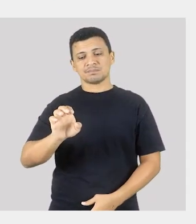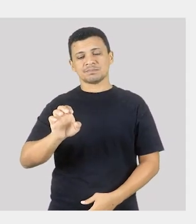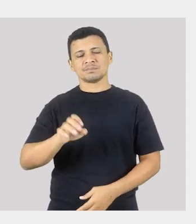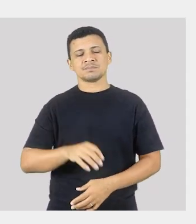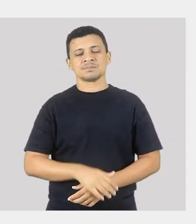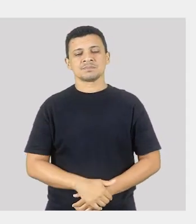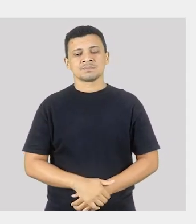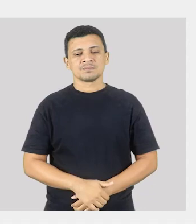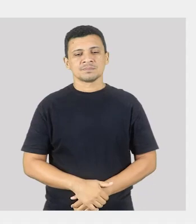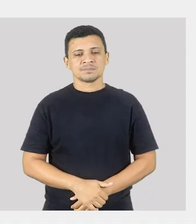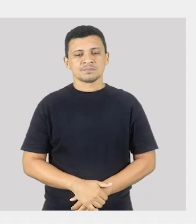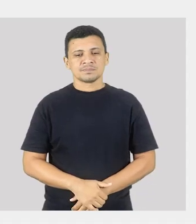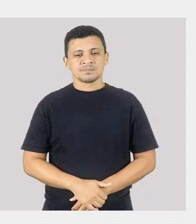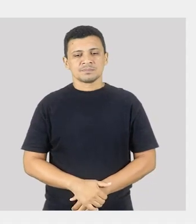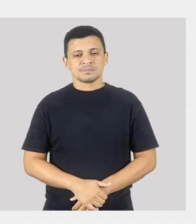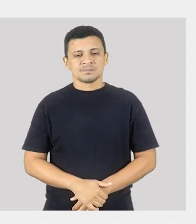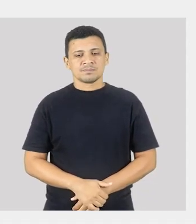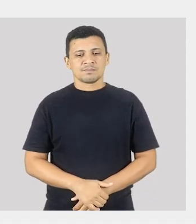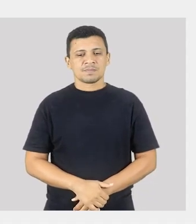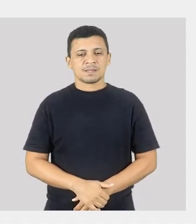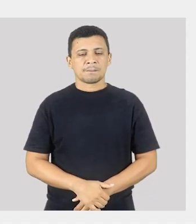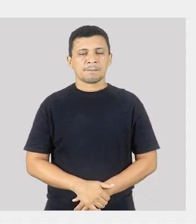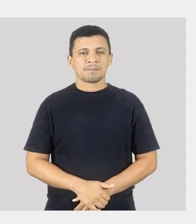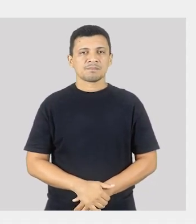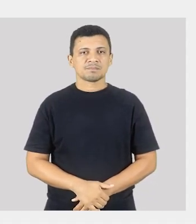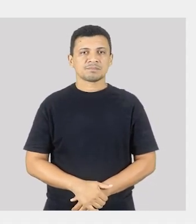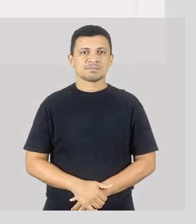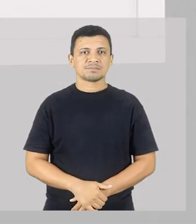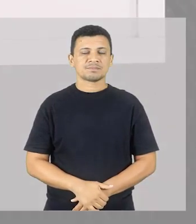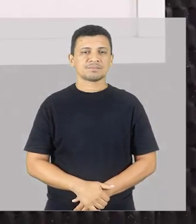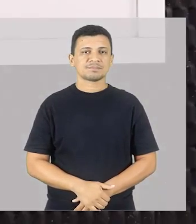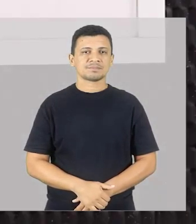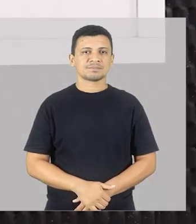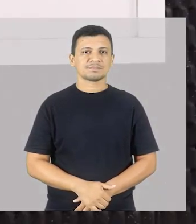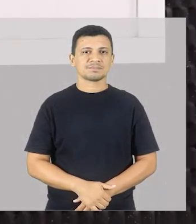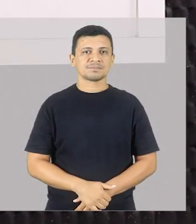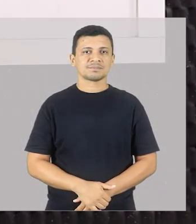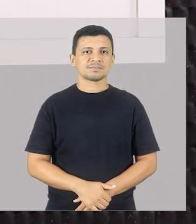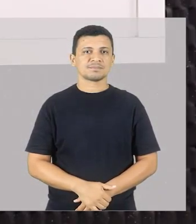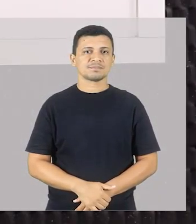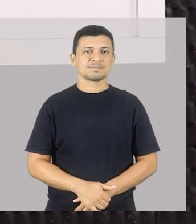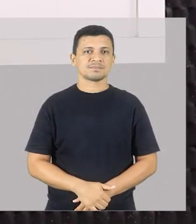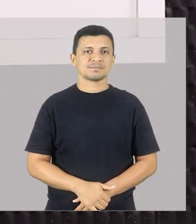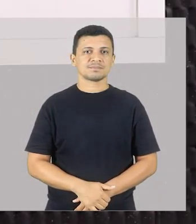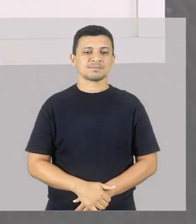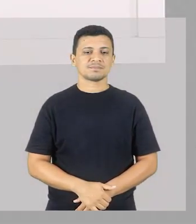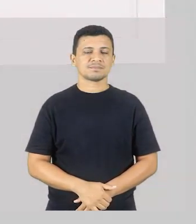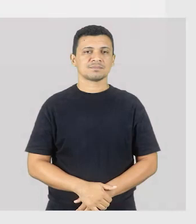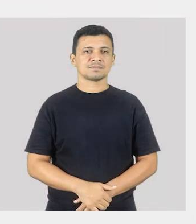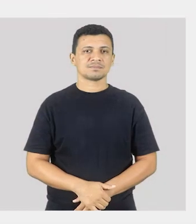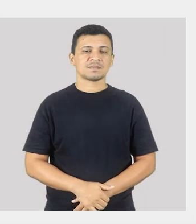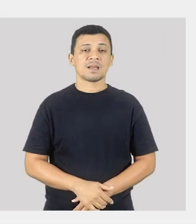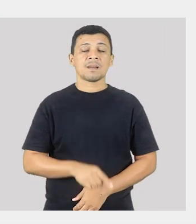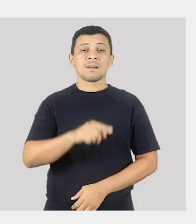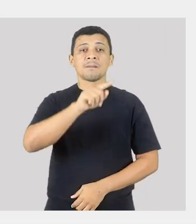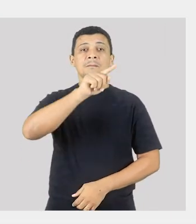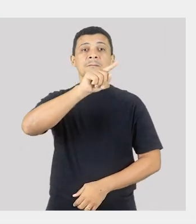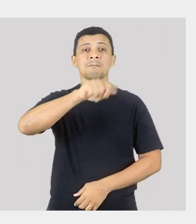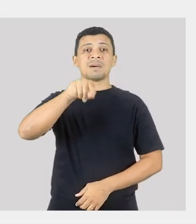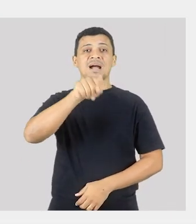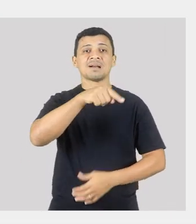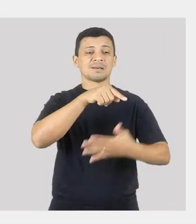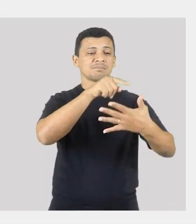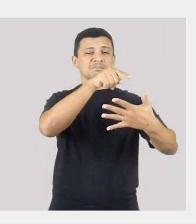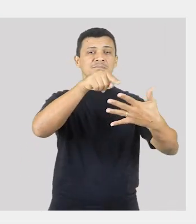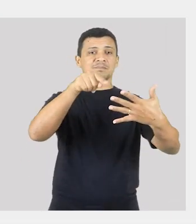Beleza? Vamos lá, turma, para a próxima. Assinale a opção